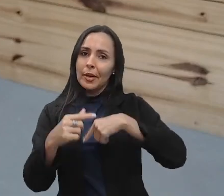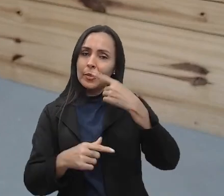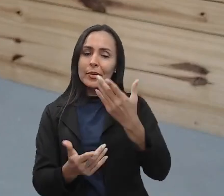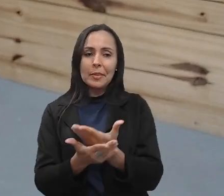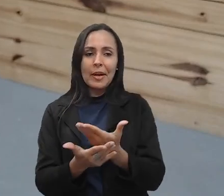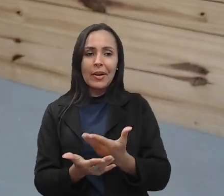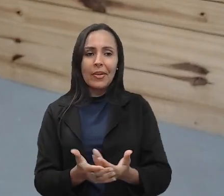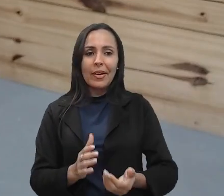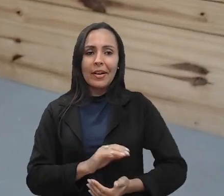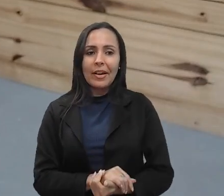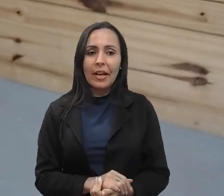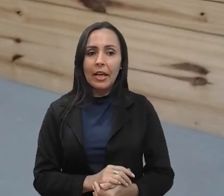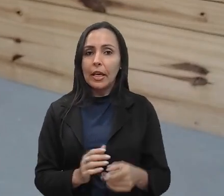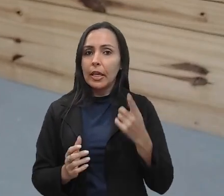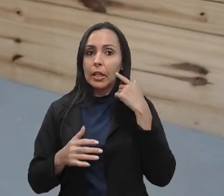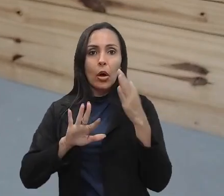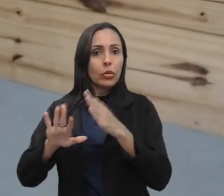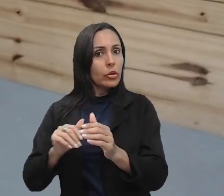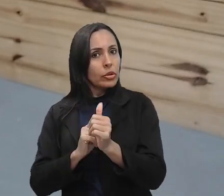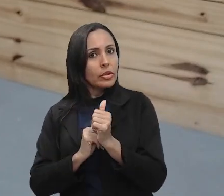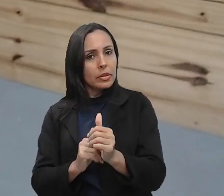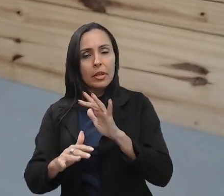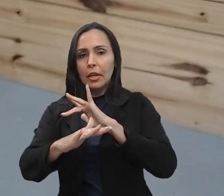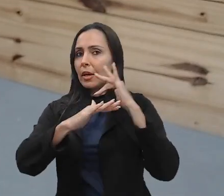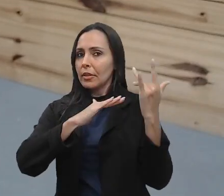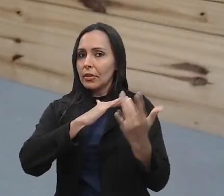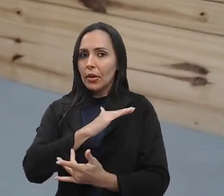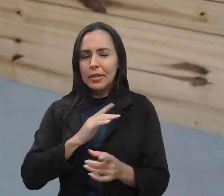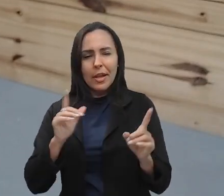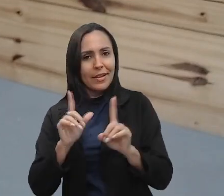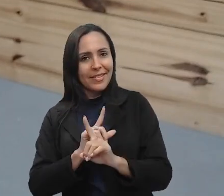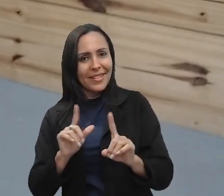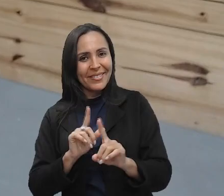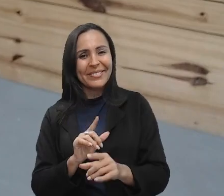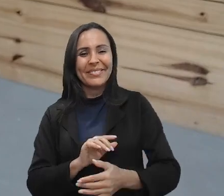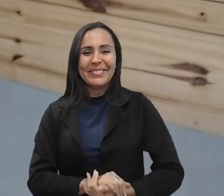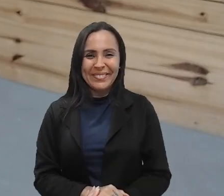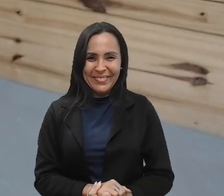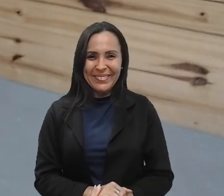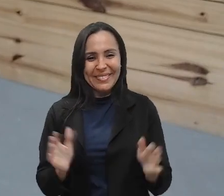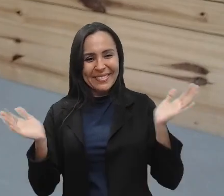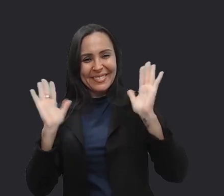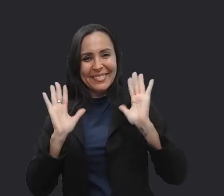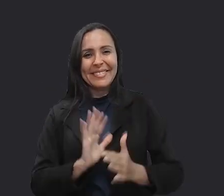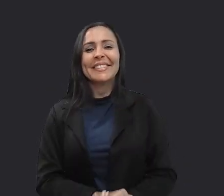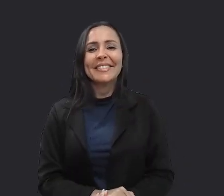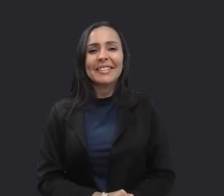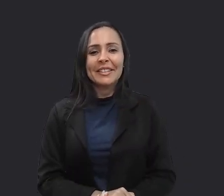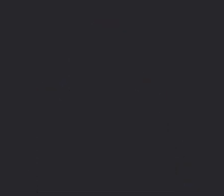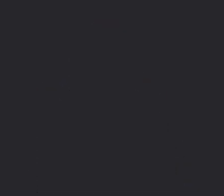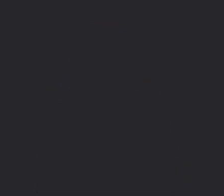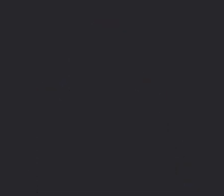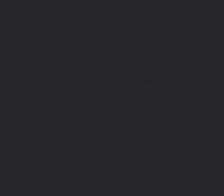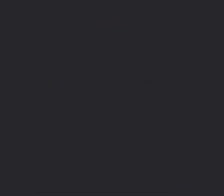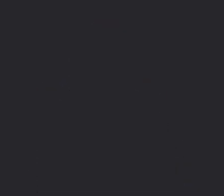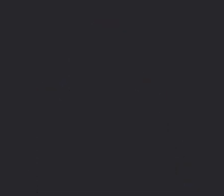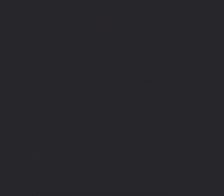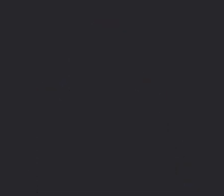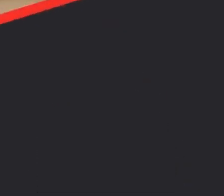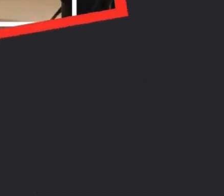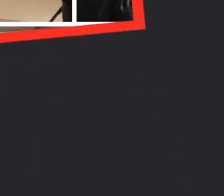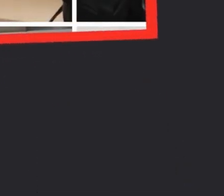videoaula e não deixe de seguir as nossas redes sociais e o nosso canal no YouTube. Até a próxima!